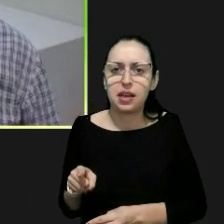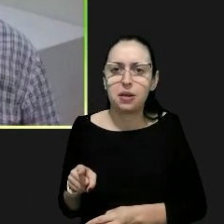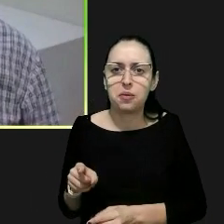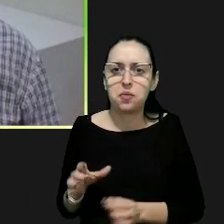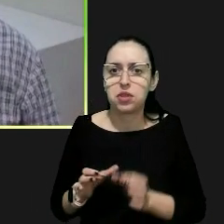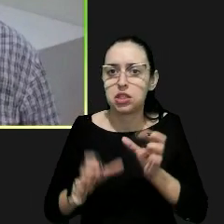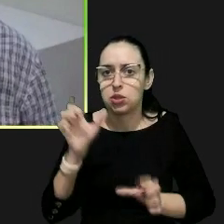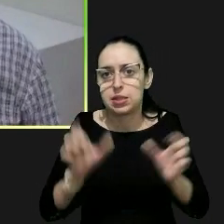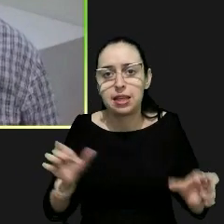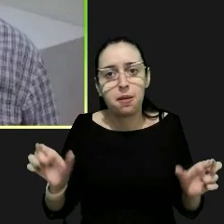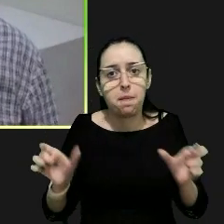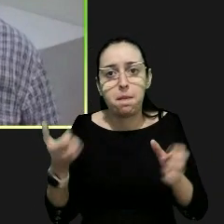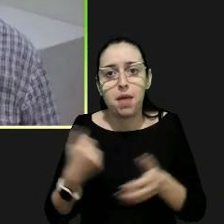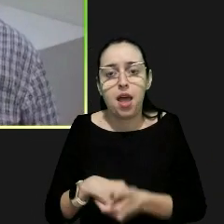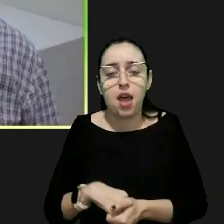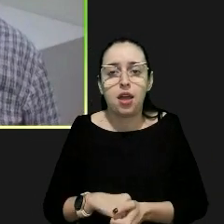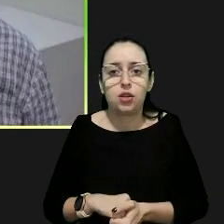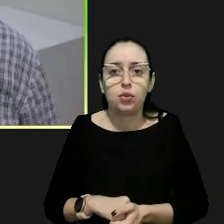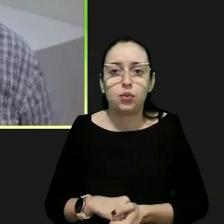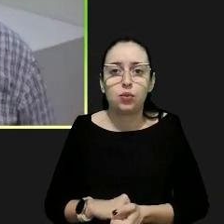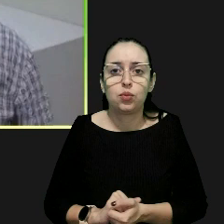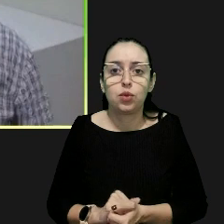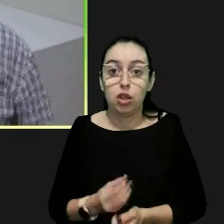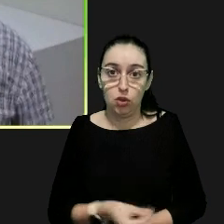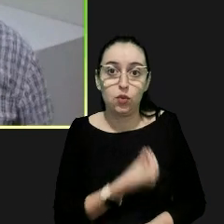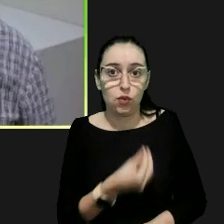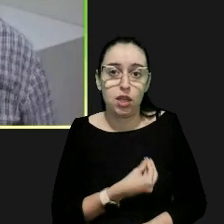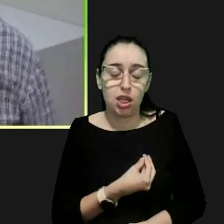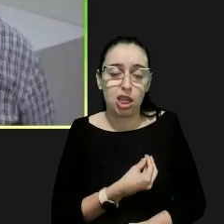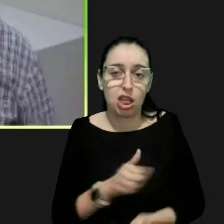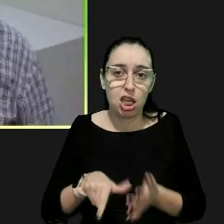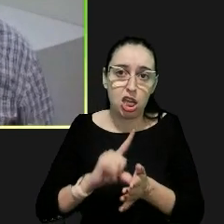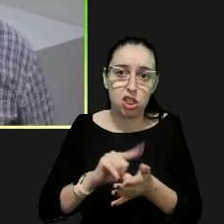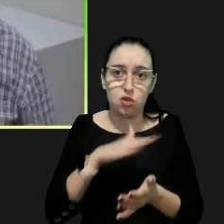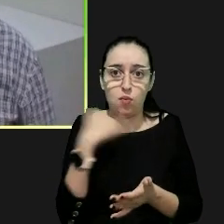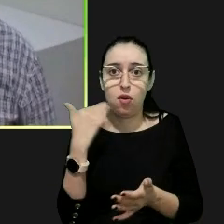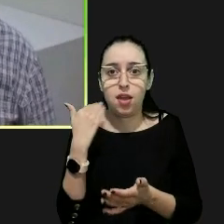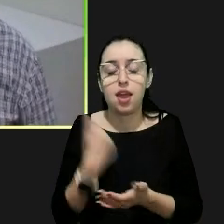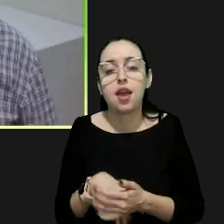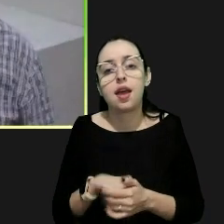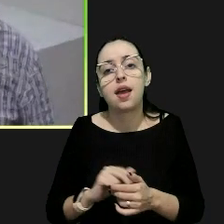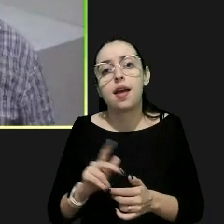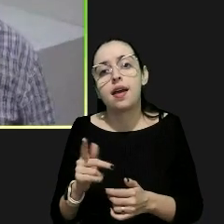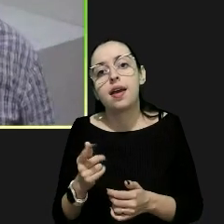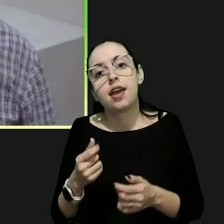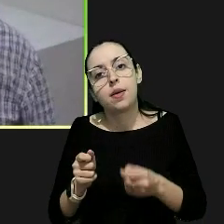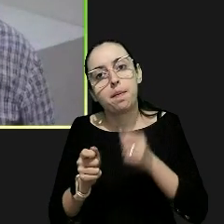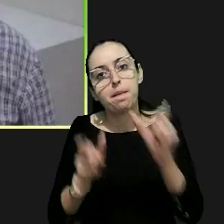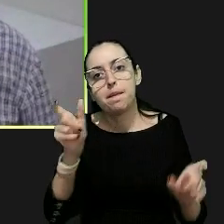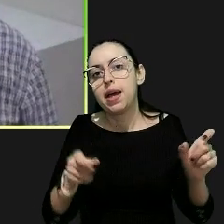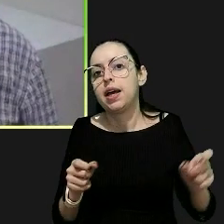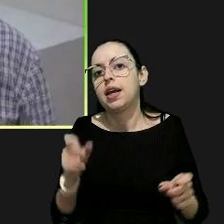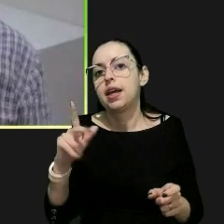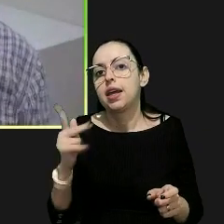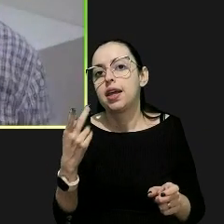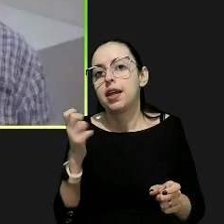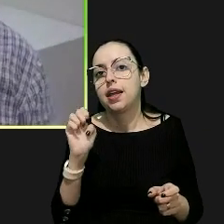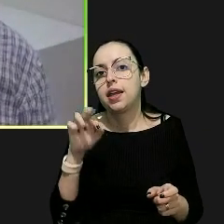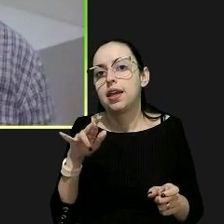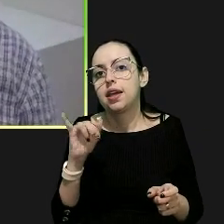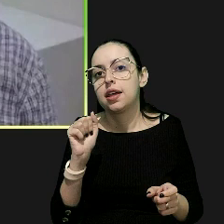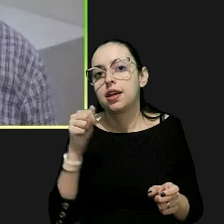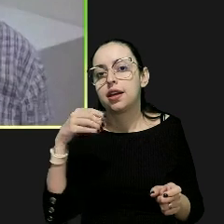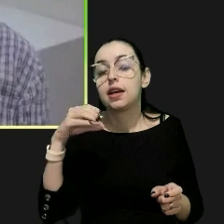está me pressionando para que eu divida logo É. em vida, enquanto eu não morro, a minha herança. Então